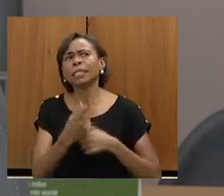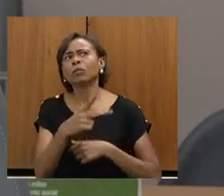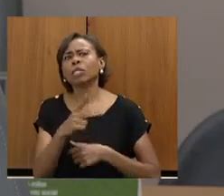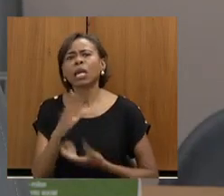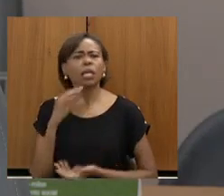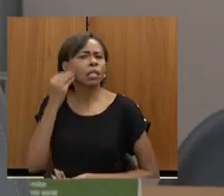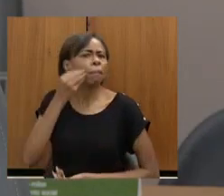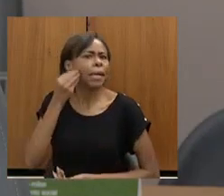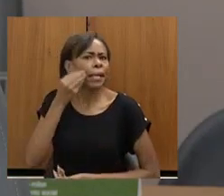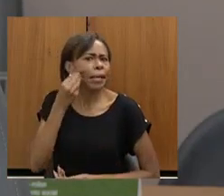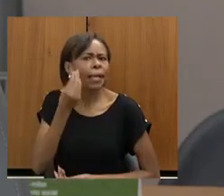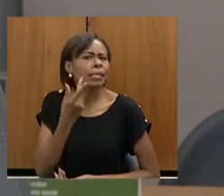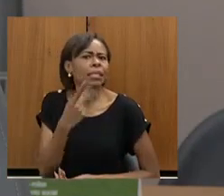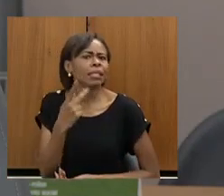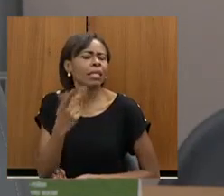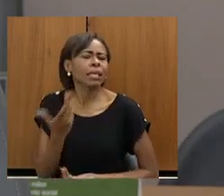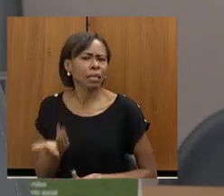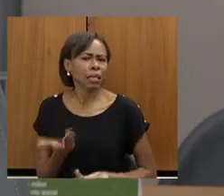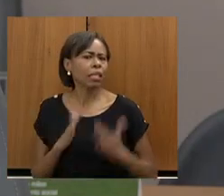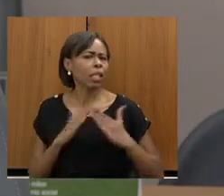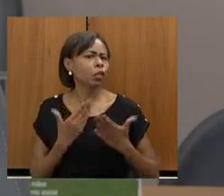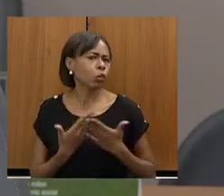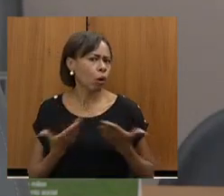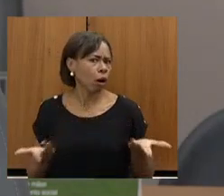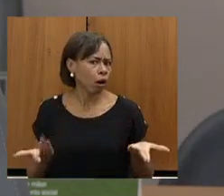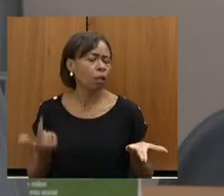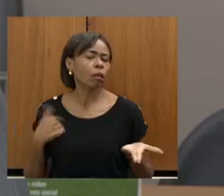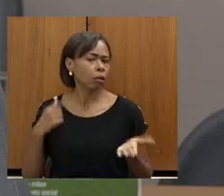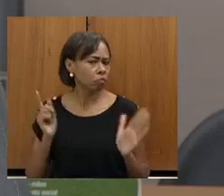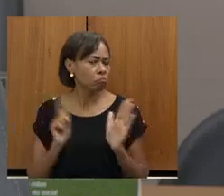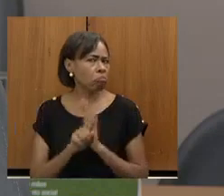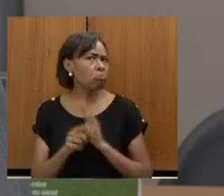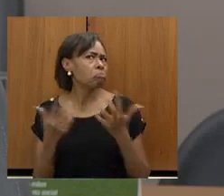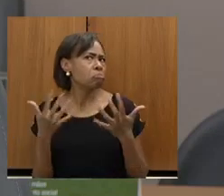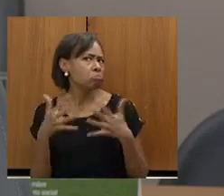dele com a escola? Eu tenho essa pergunta também.